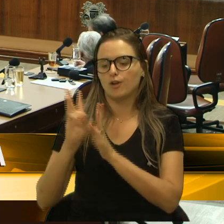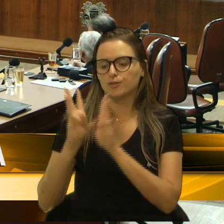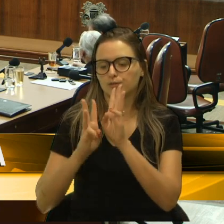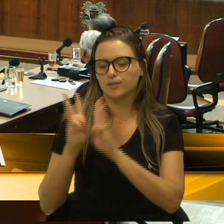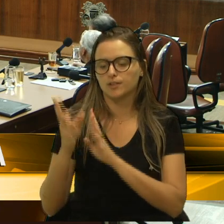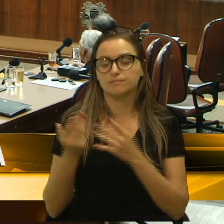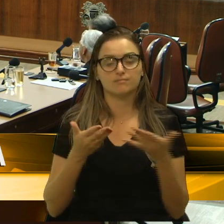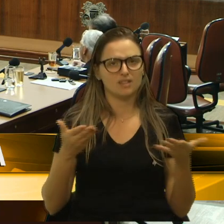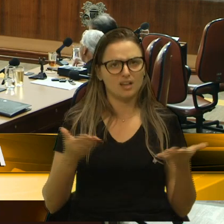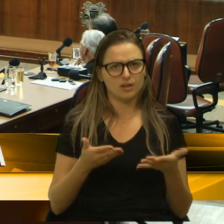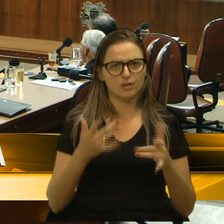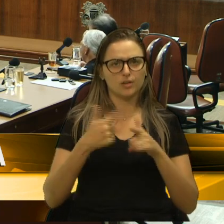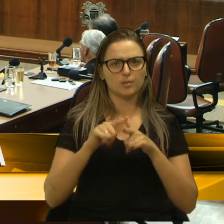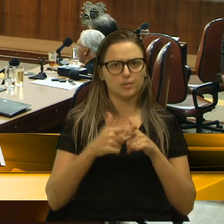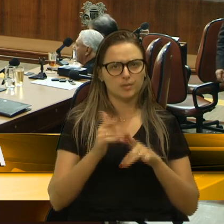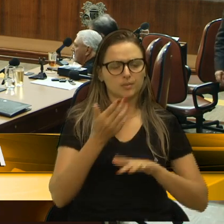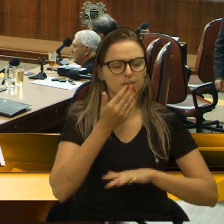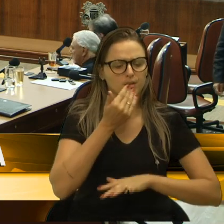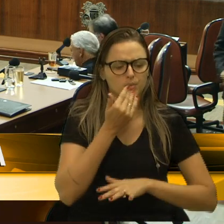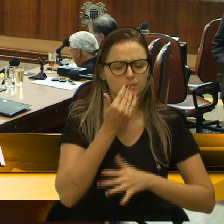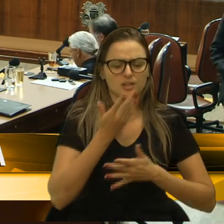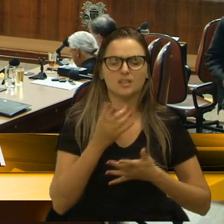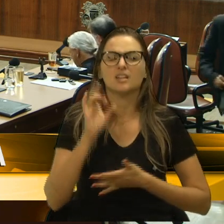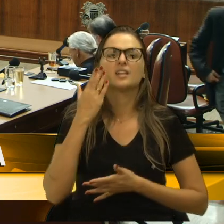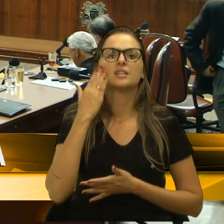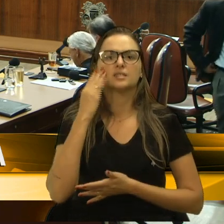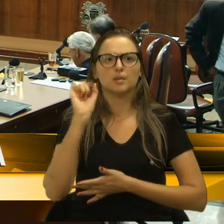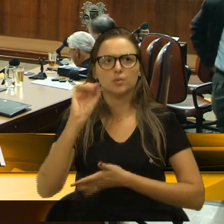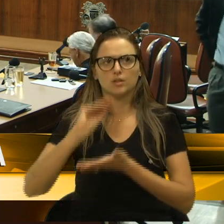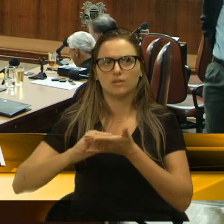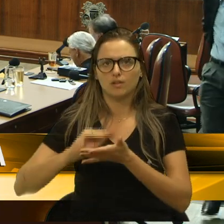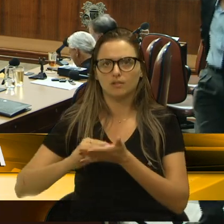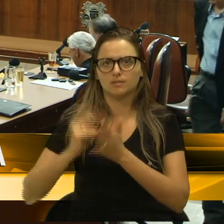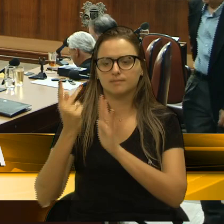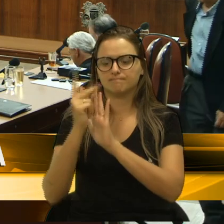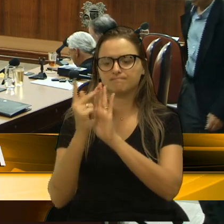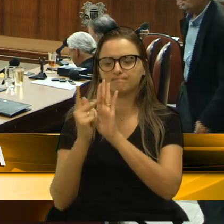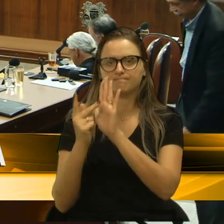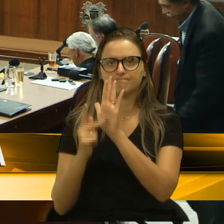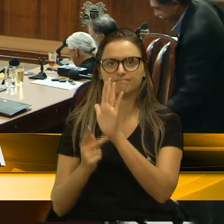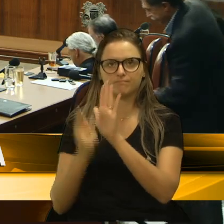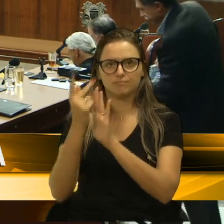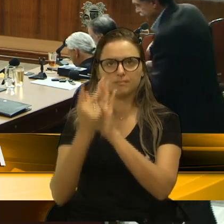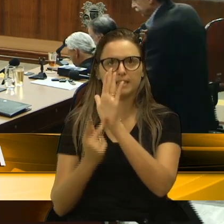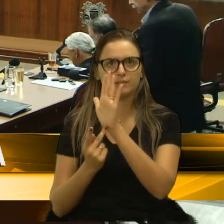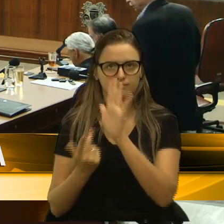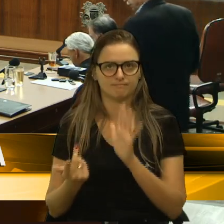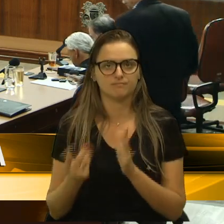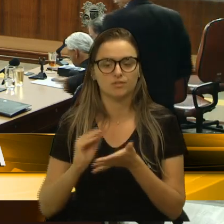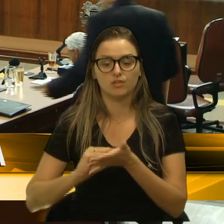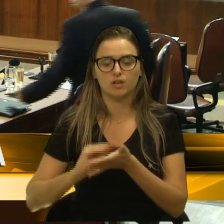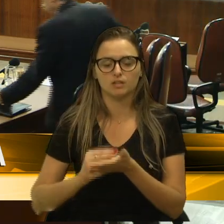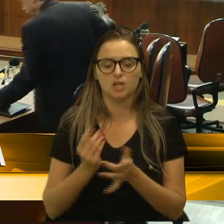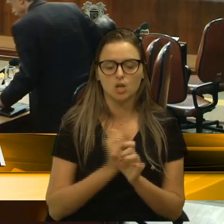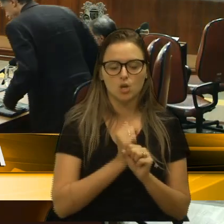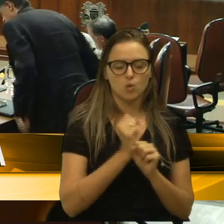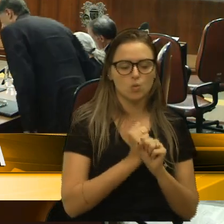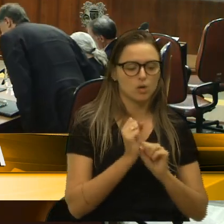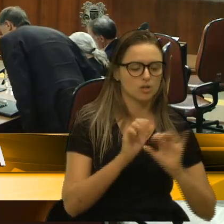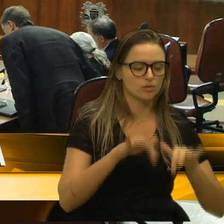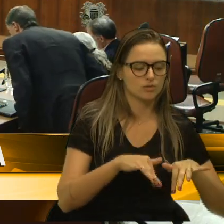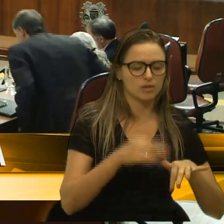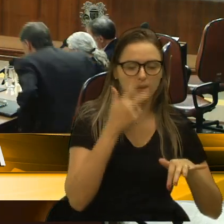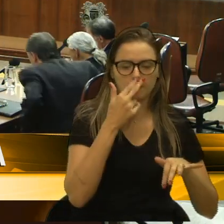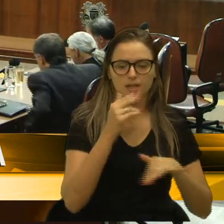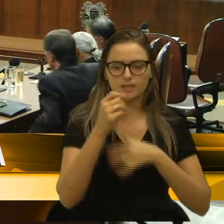na alimentação, sabe o que mais falta? É planejamento. Planejamento. Parece que um ano termina, não vai ter mais aula no outro